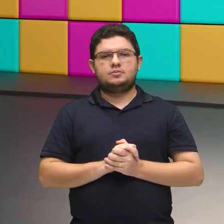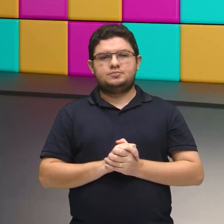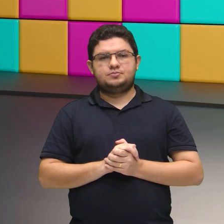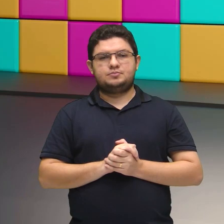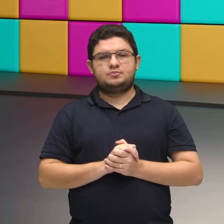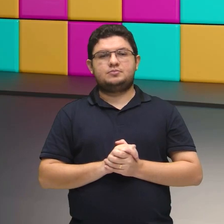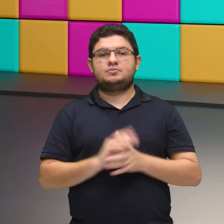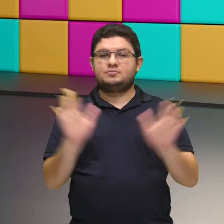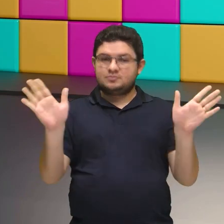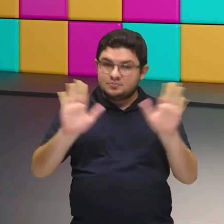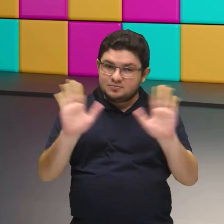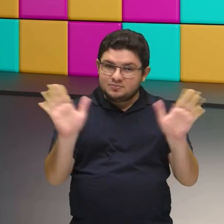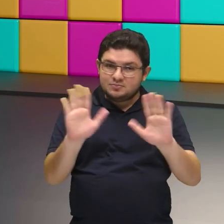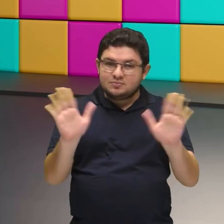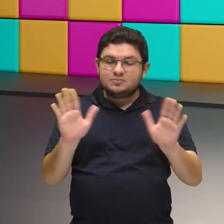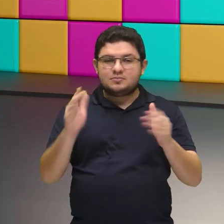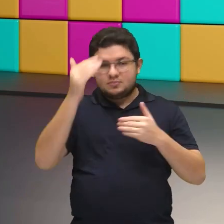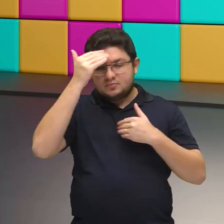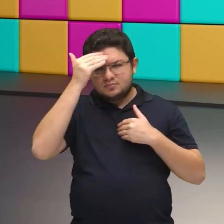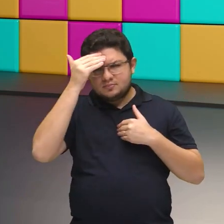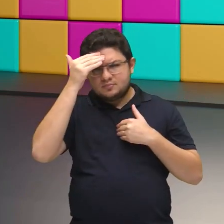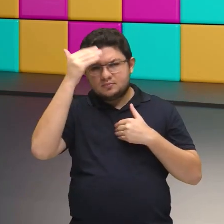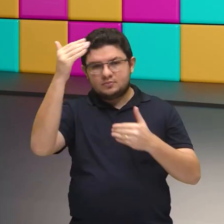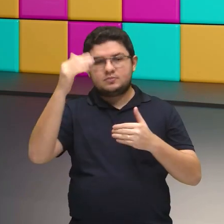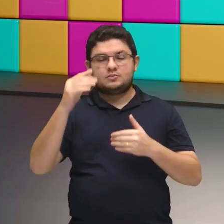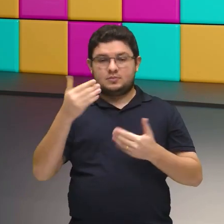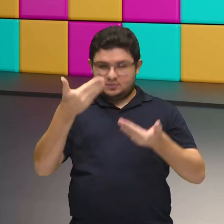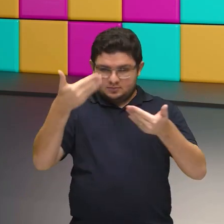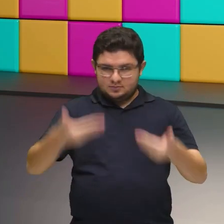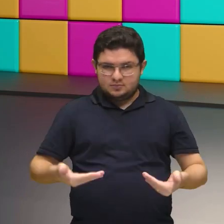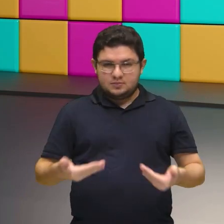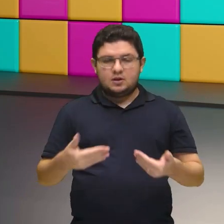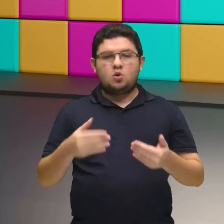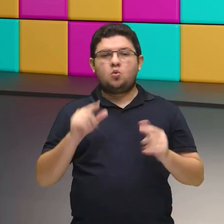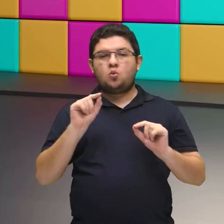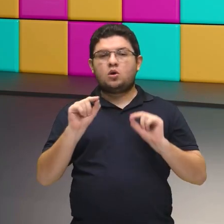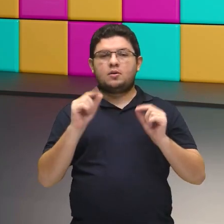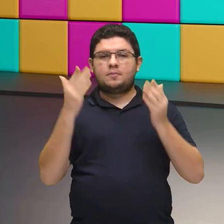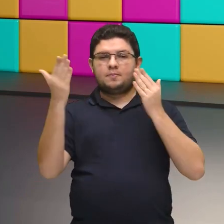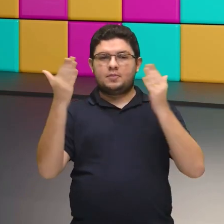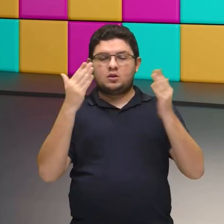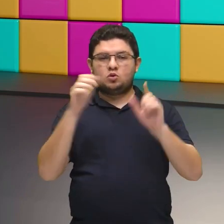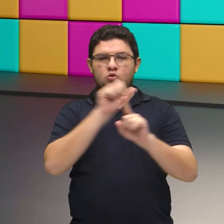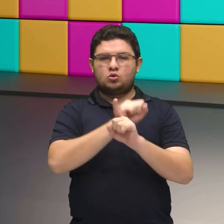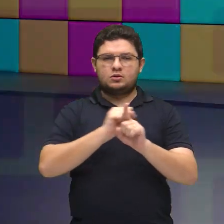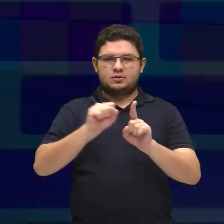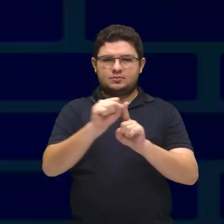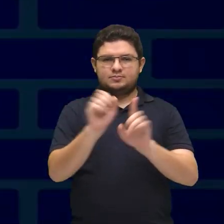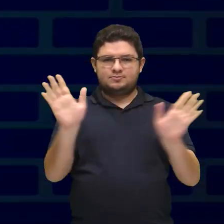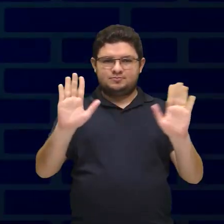vocês. Muito obrigada. Débora Marreiro, do Psicossocial. Obrigada.